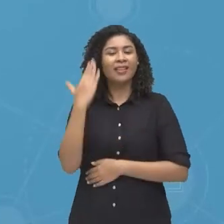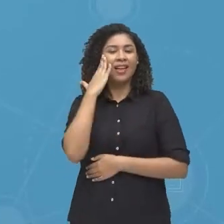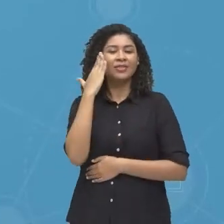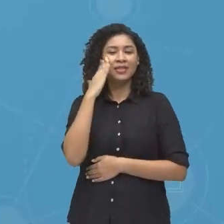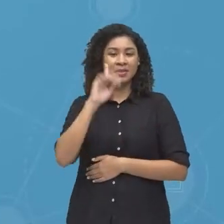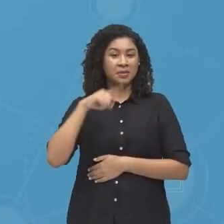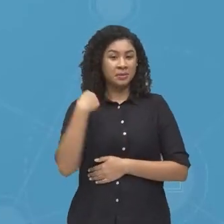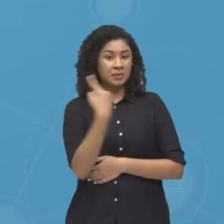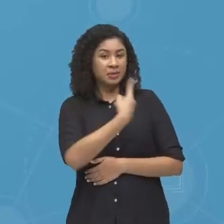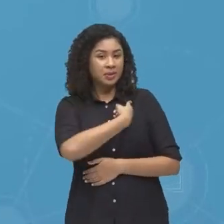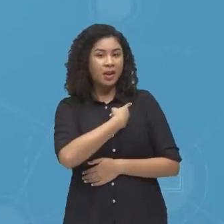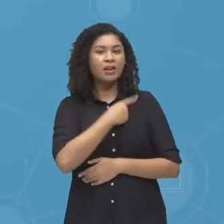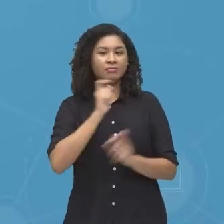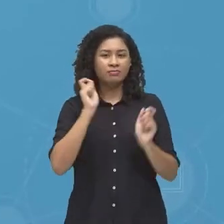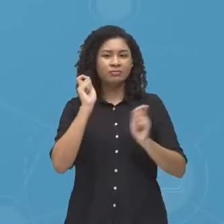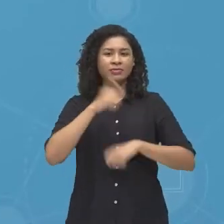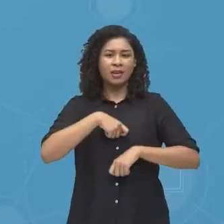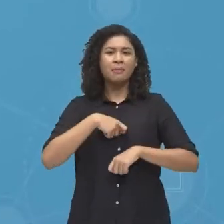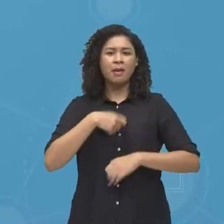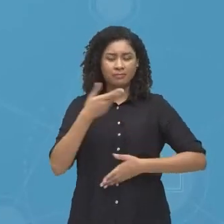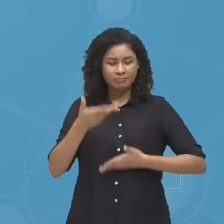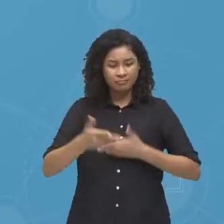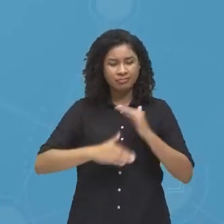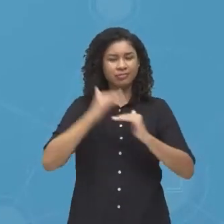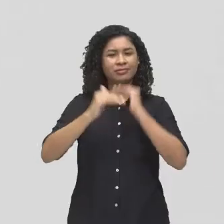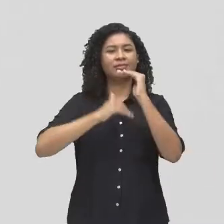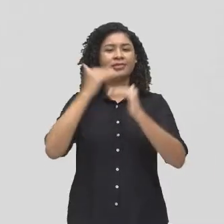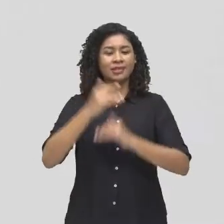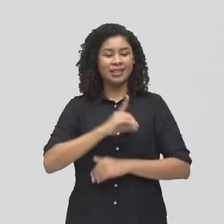construir juntos a nossa dinâmica interativa local.